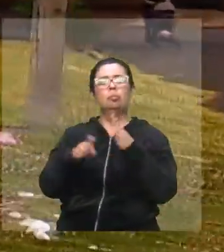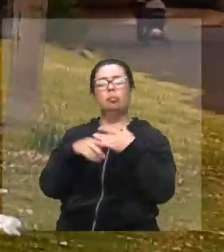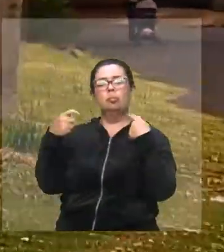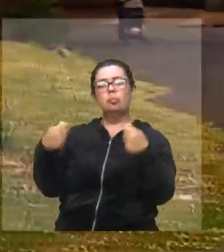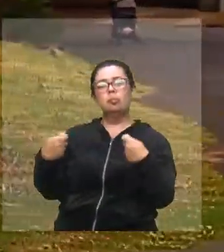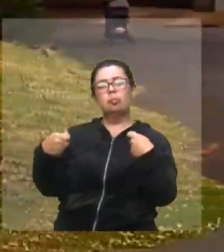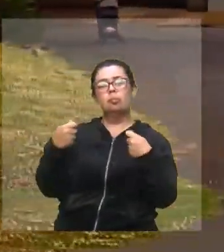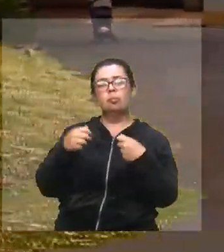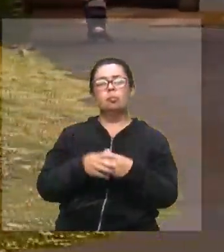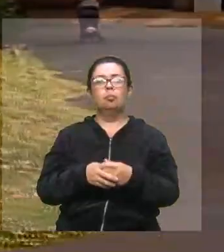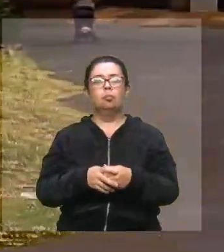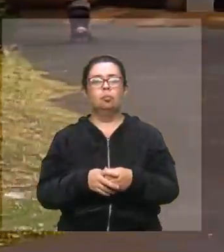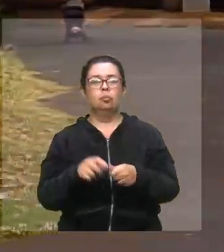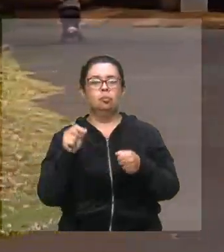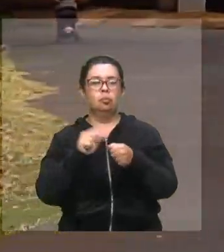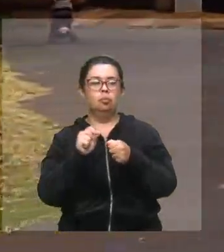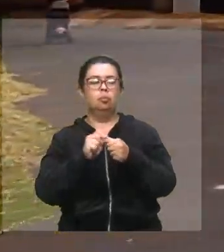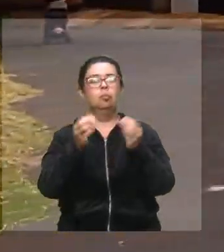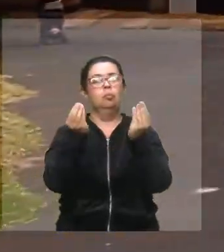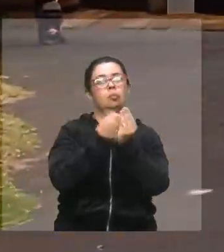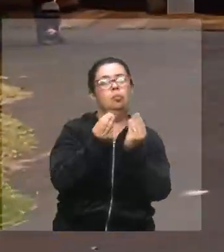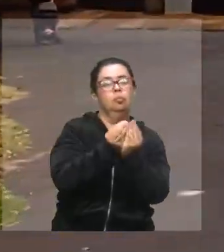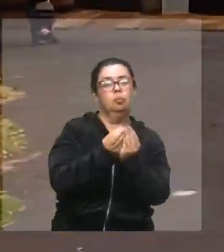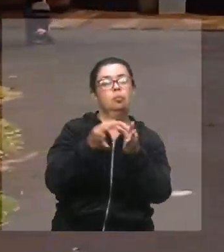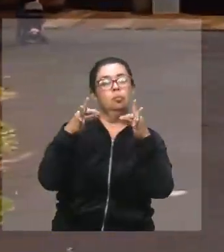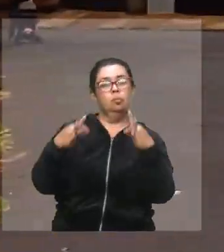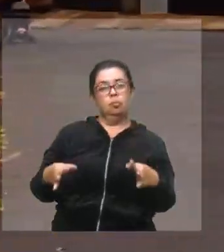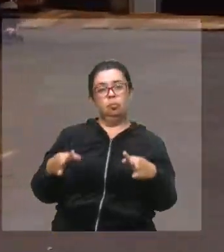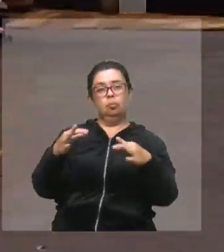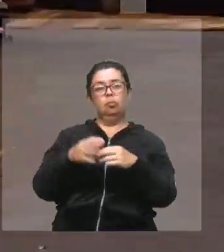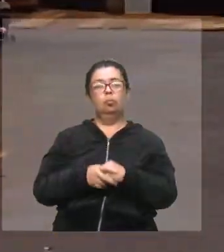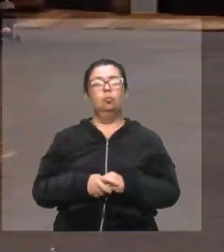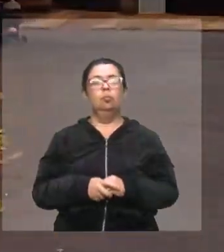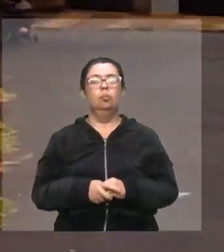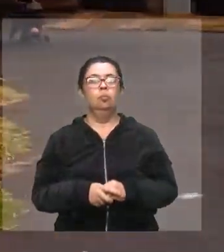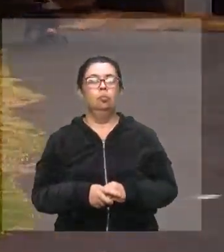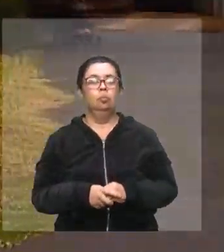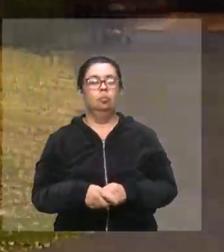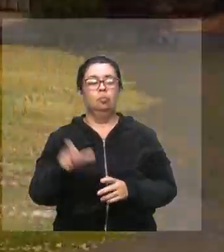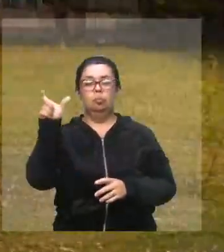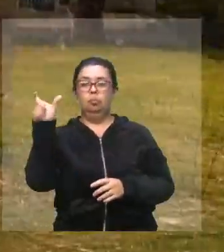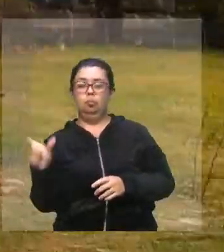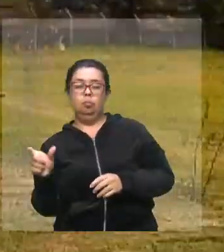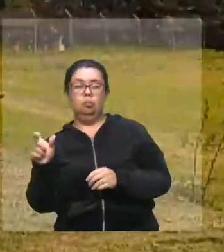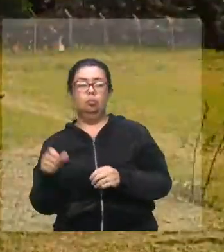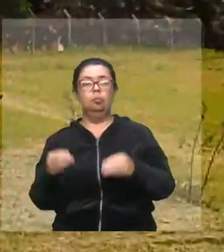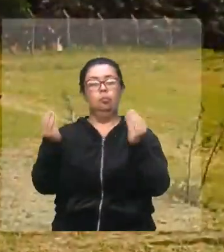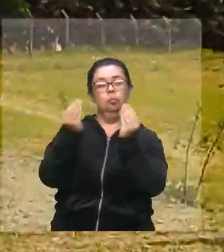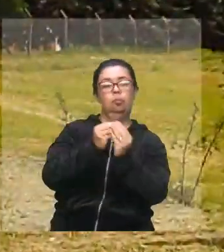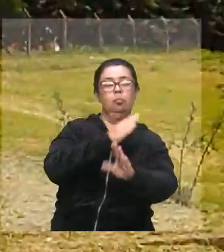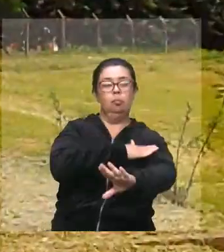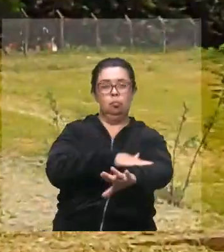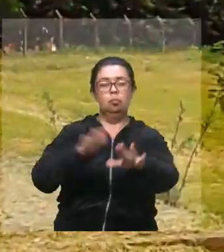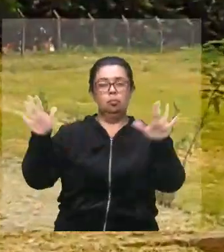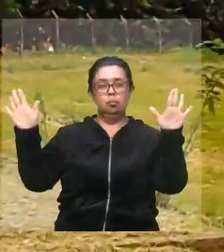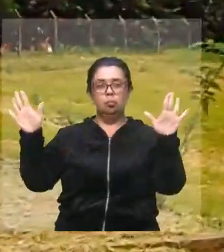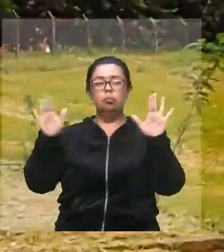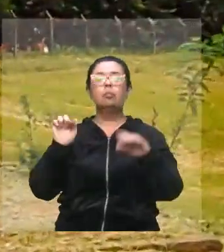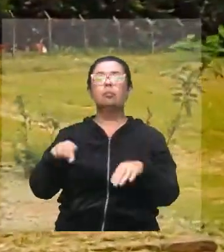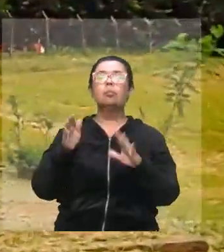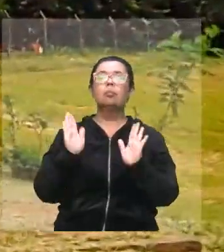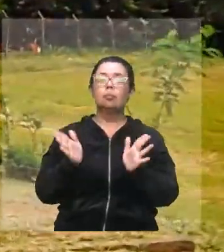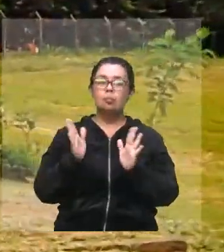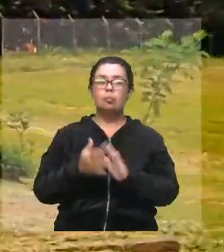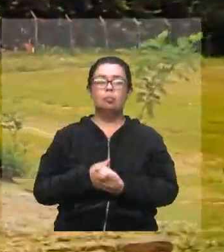precisava, nós arrumamos o grupo formal, arrumamos o pessoal do Braços Abertos, e até hoje,